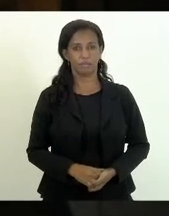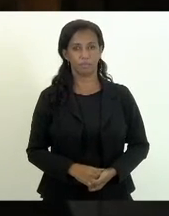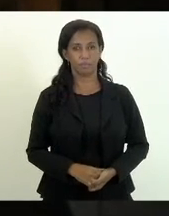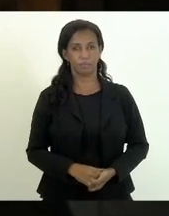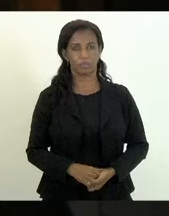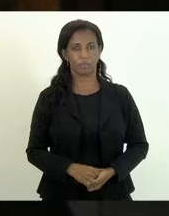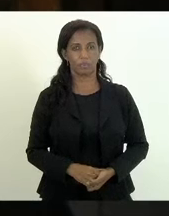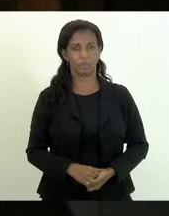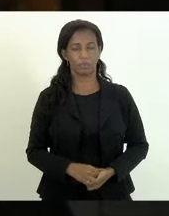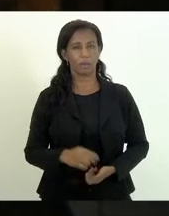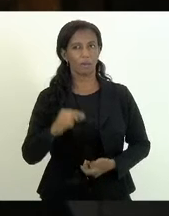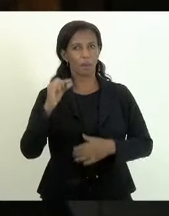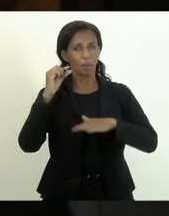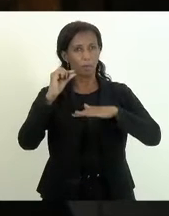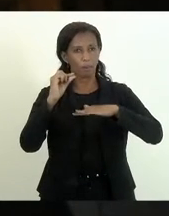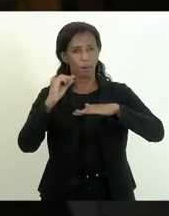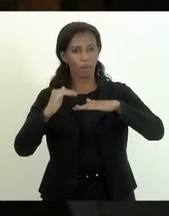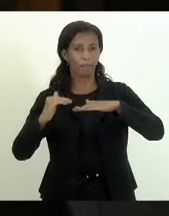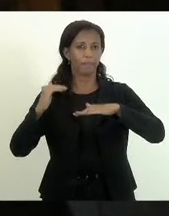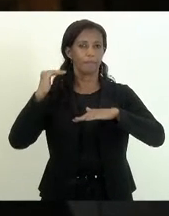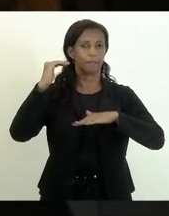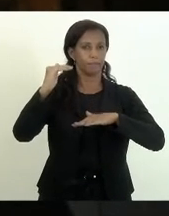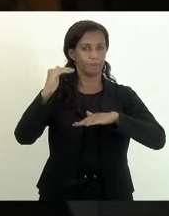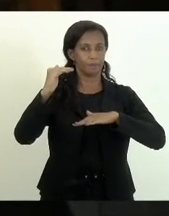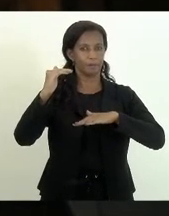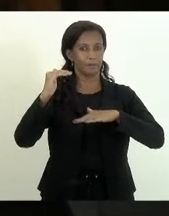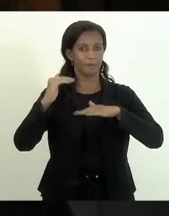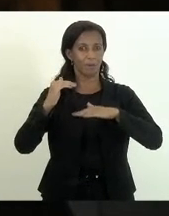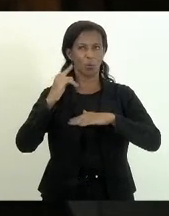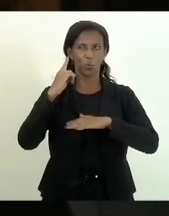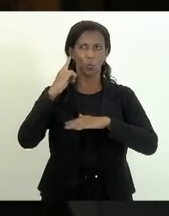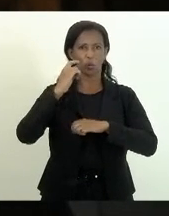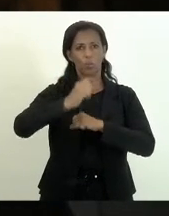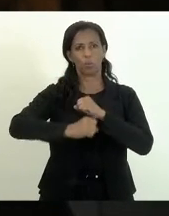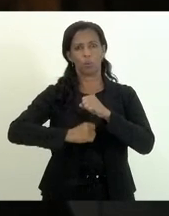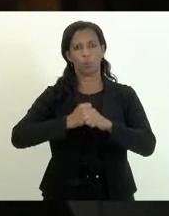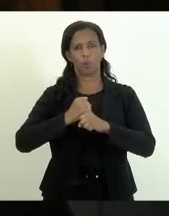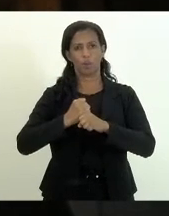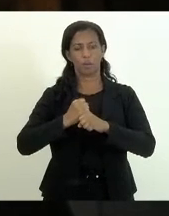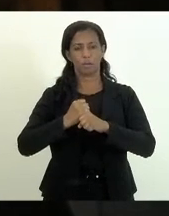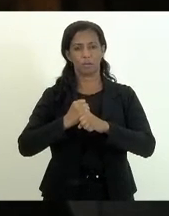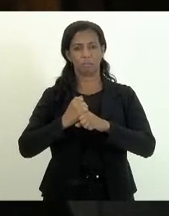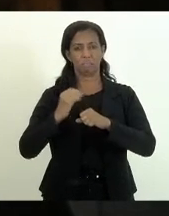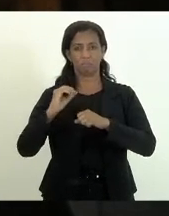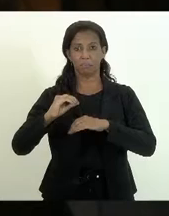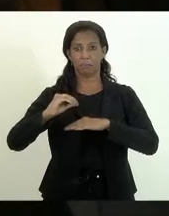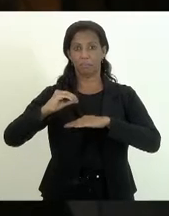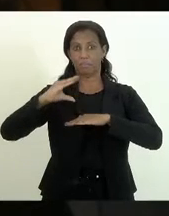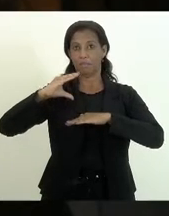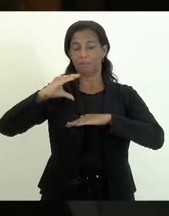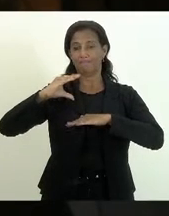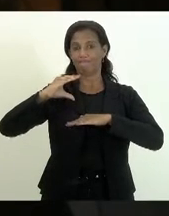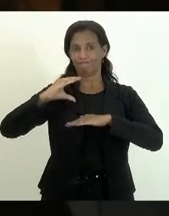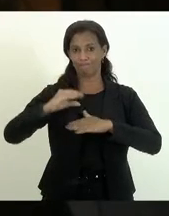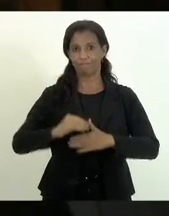Esse é um pouquinho maior passou um ano aumentou